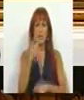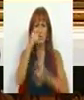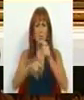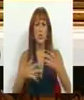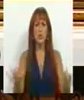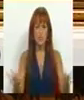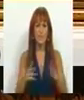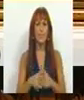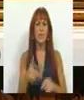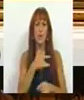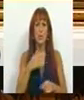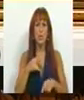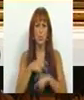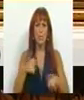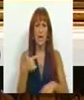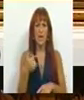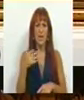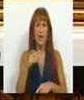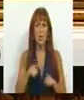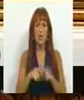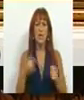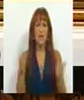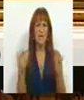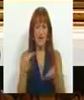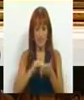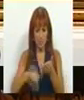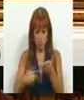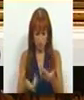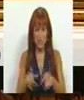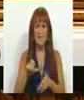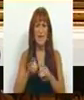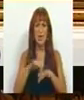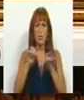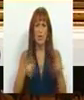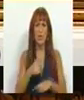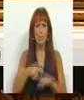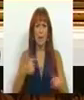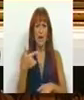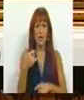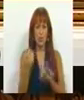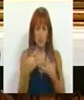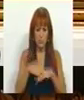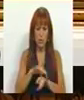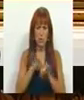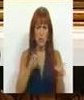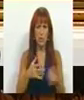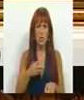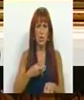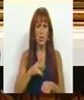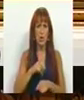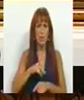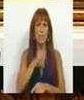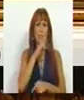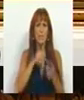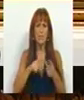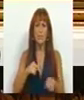Utentes de Saúde do Médio Tejo, que dinamizou esta petição. O Centro Hospitalar do Médio Tejo, que integra o Hospital Dr. Manuel Constâncio de